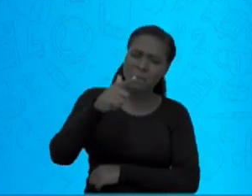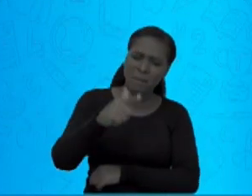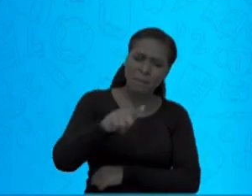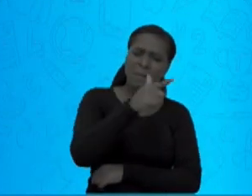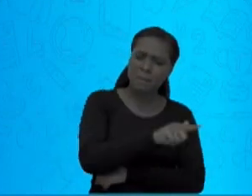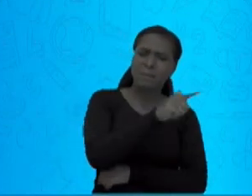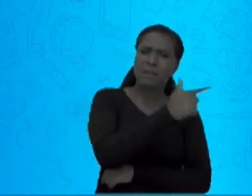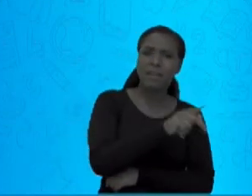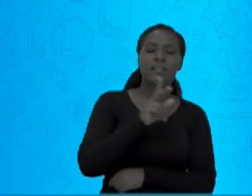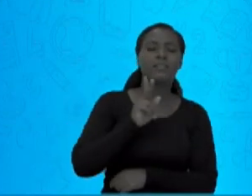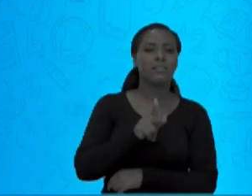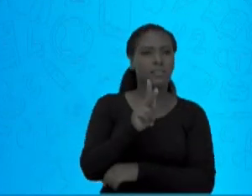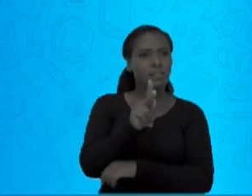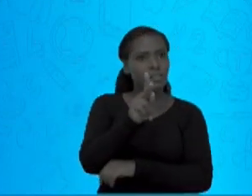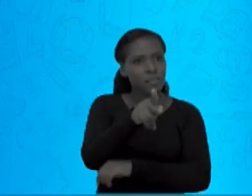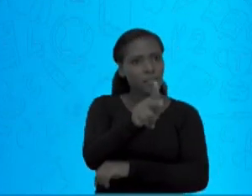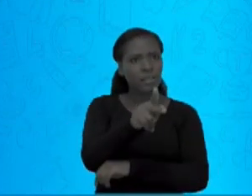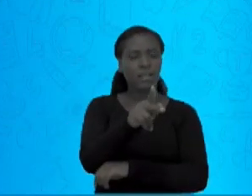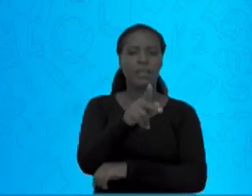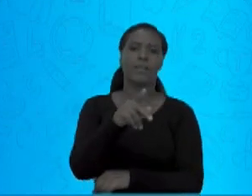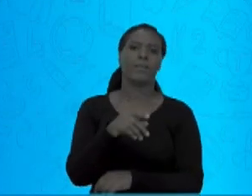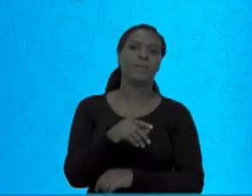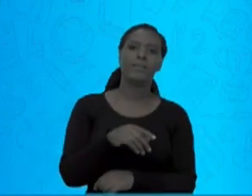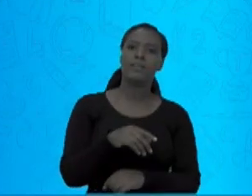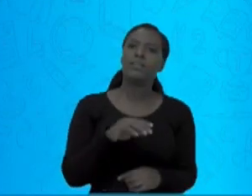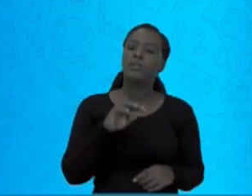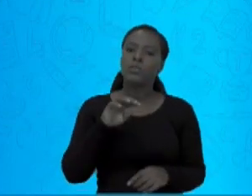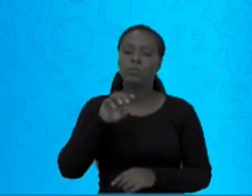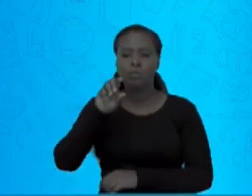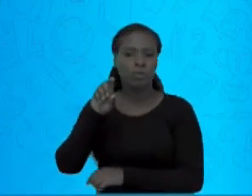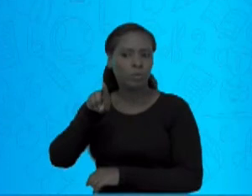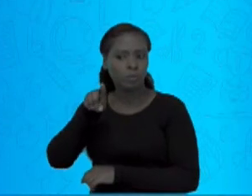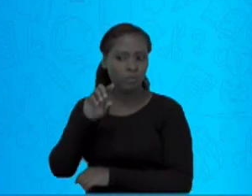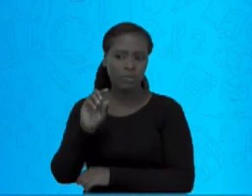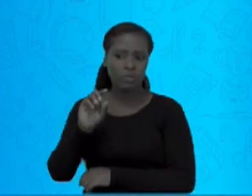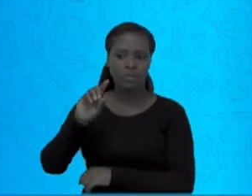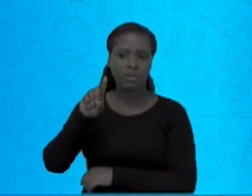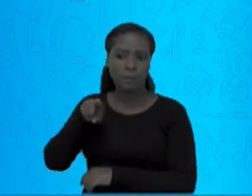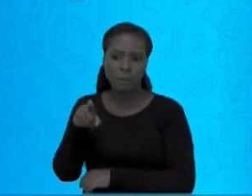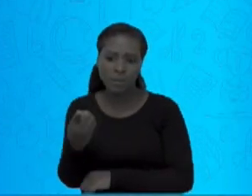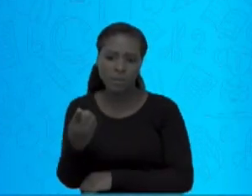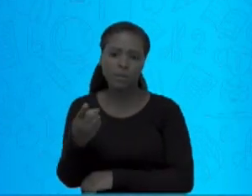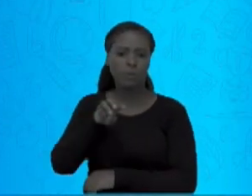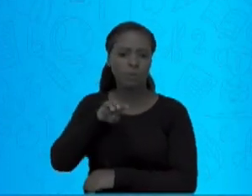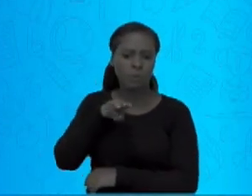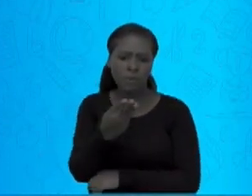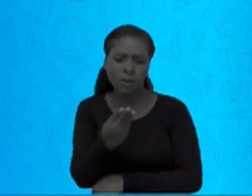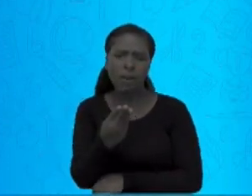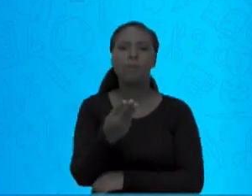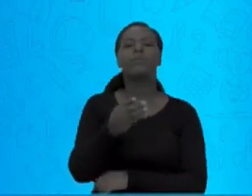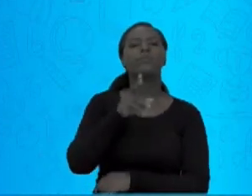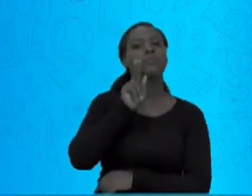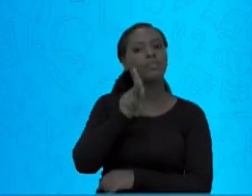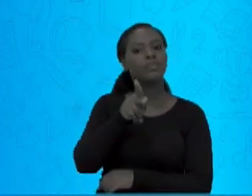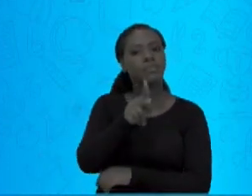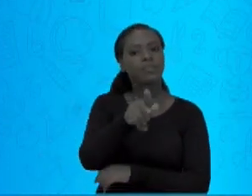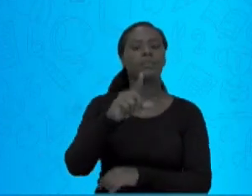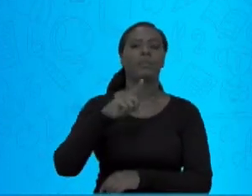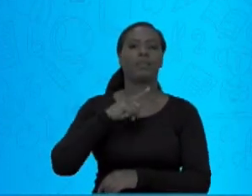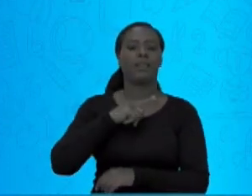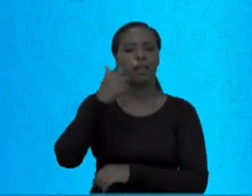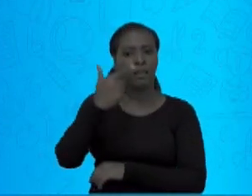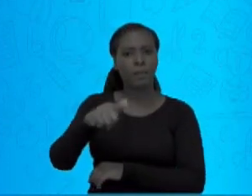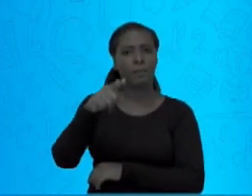unidades, dezenas, centenas, unidade, dezenas, centenas. O que muda aqui são as